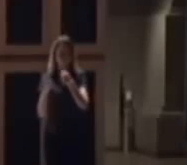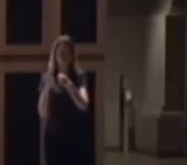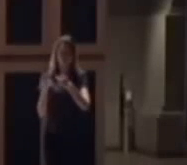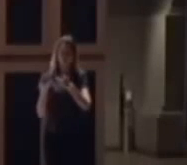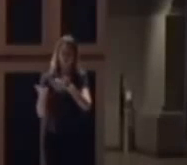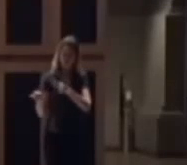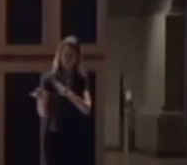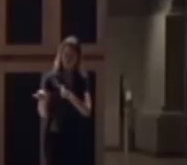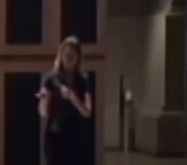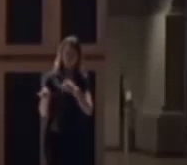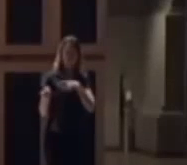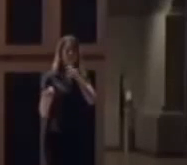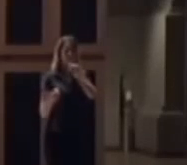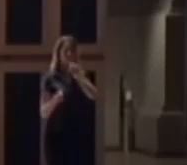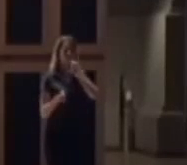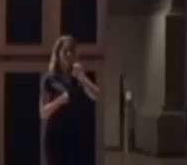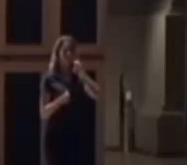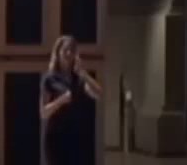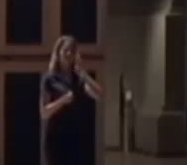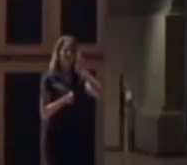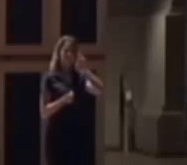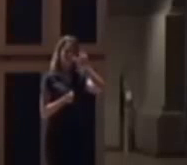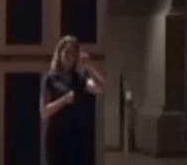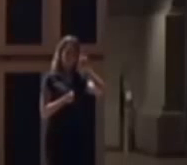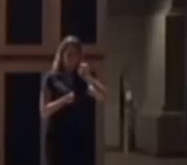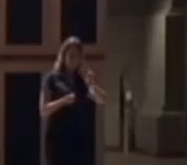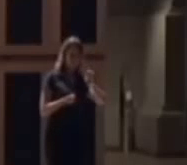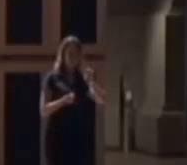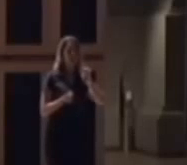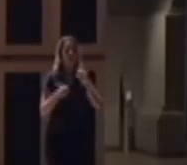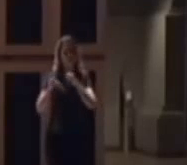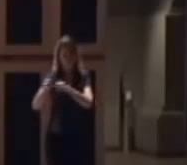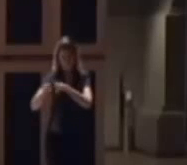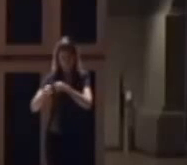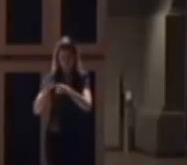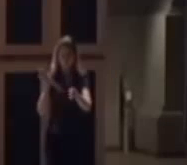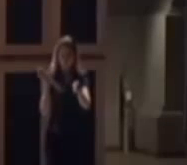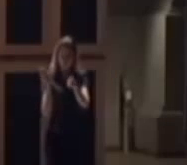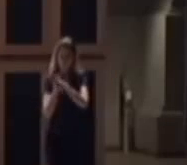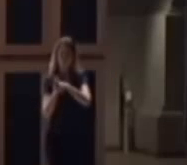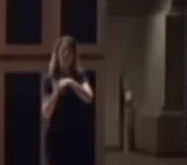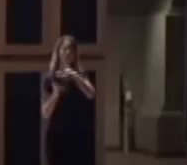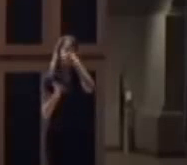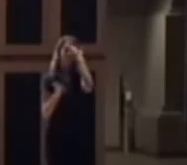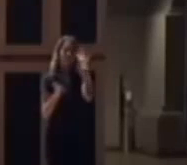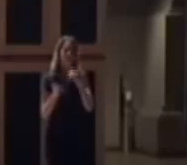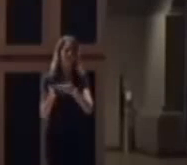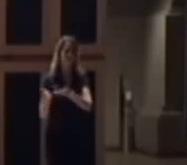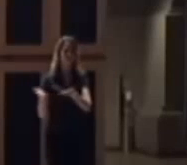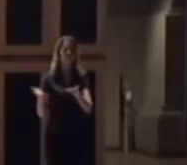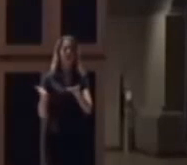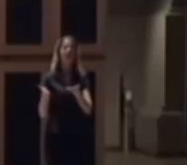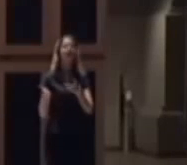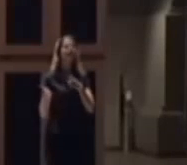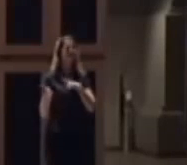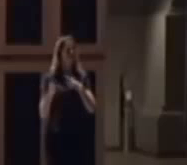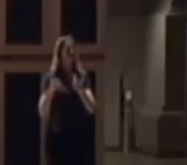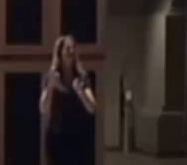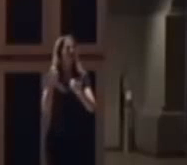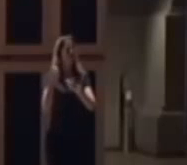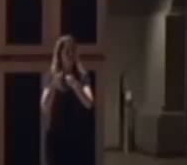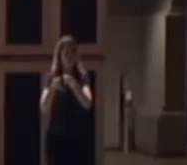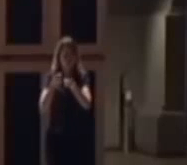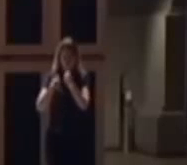resultado extraordinário, a formação dos jovens empreendedores, e 9, que são jogos digitais,